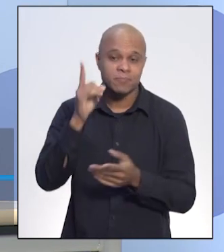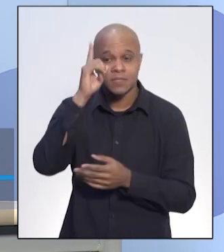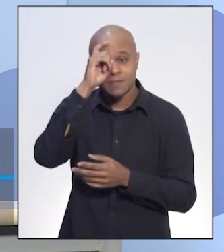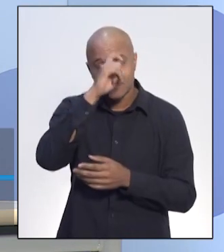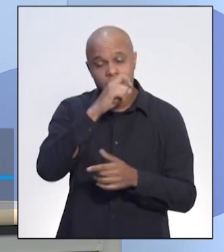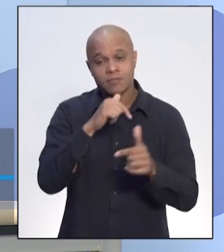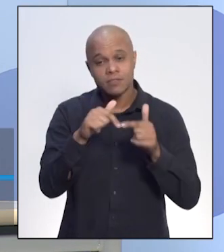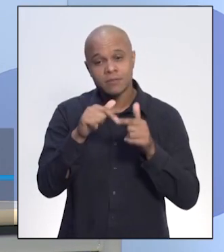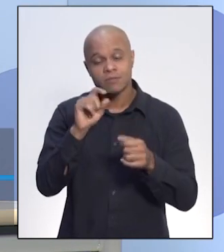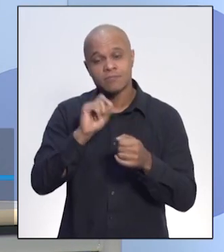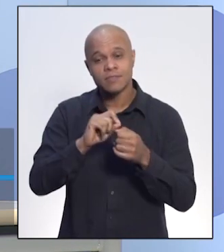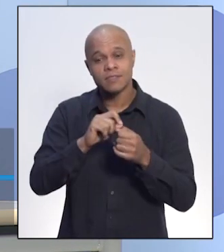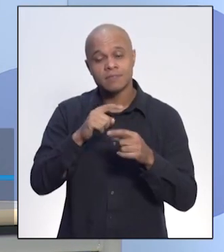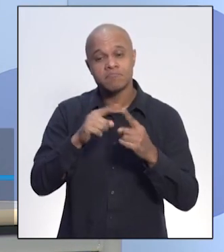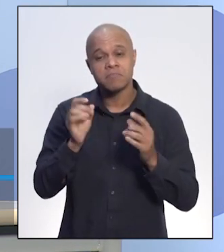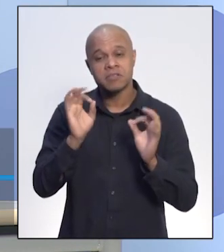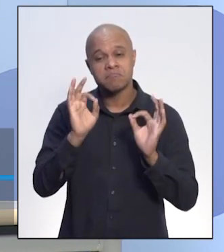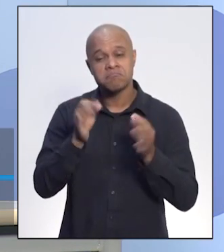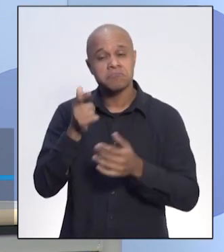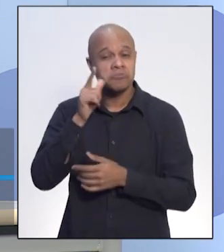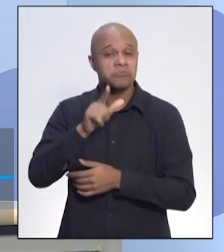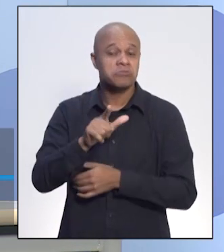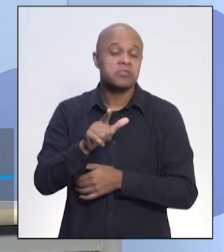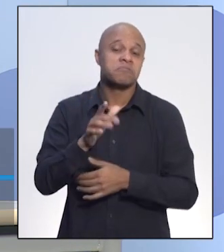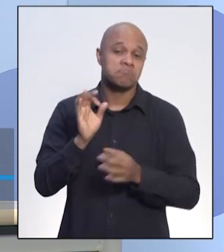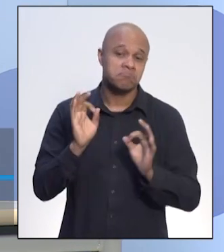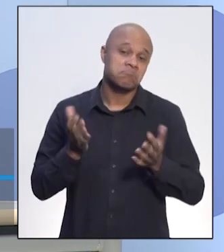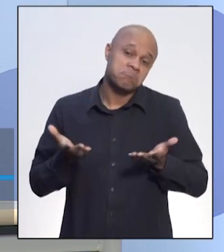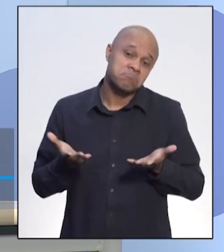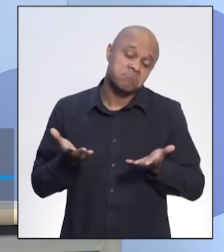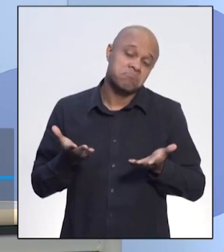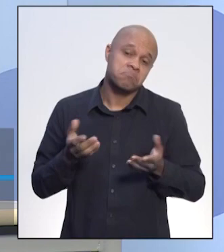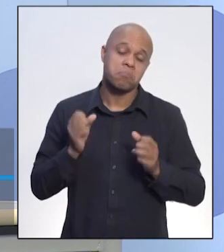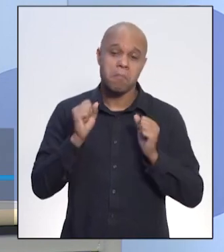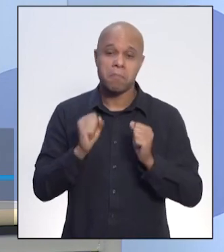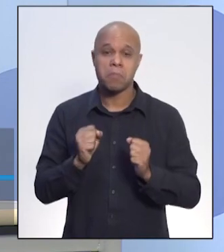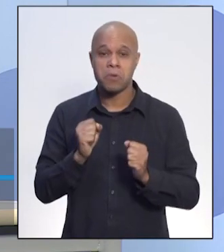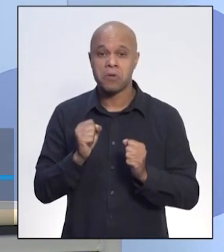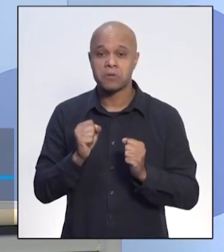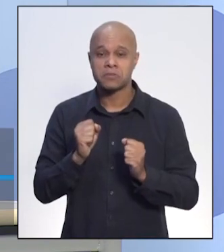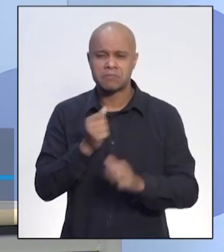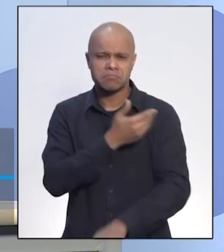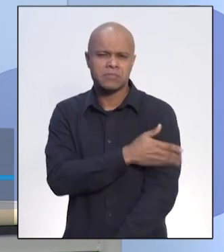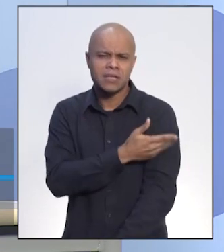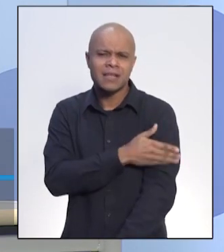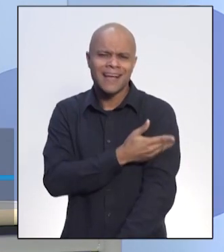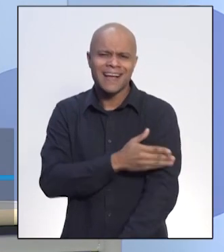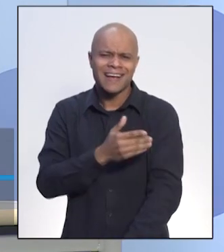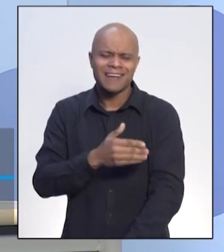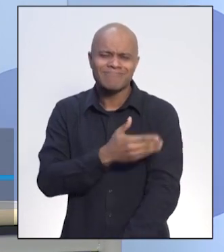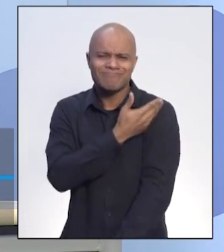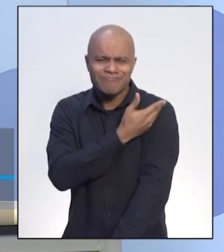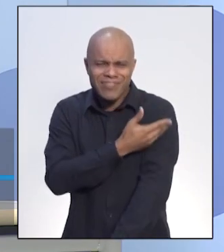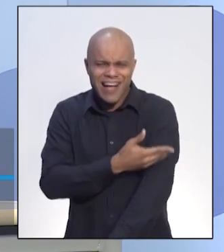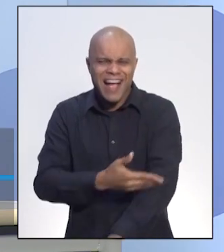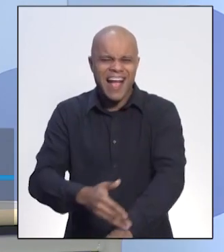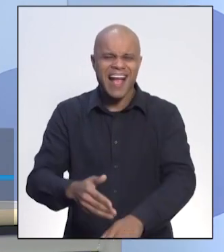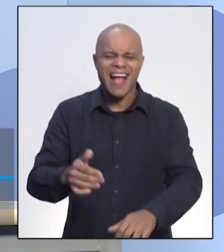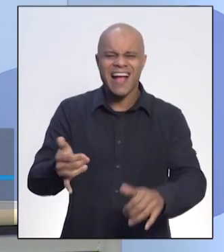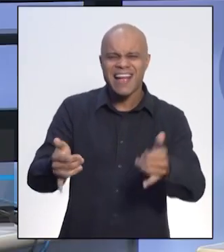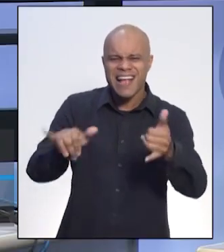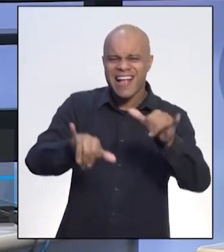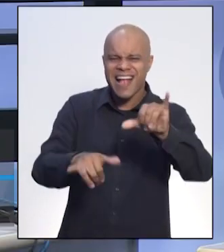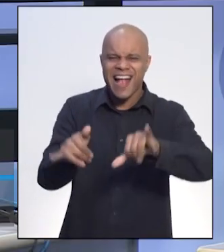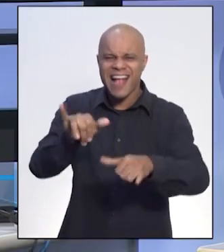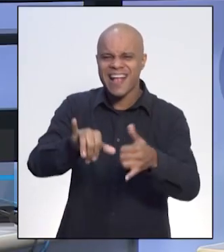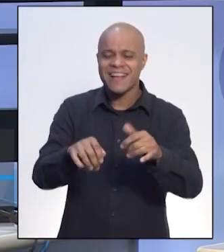realizar os exercícios. Mas eu acho que isso daí também pode ser resolvido treinando, né? Eu acho que química é muito isso, né, Simone?